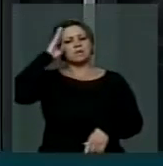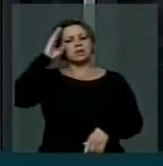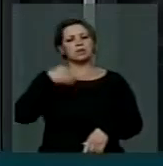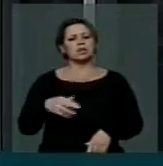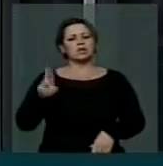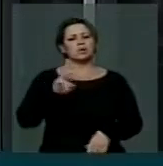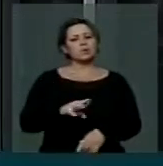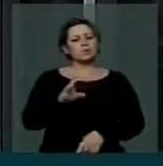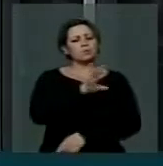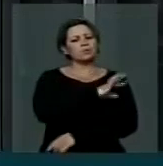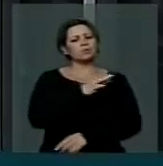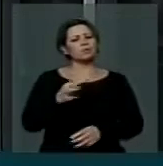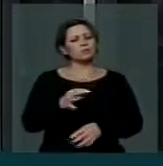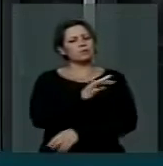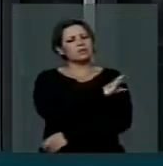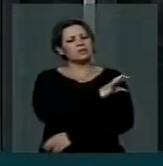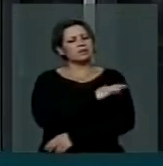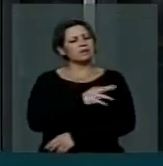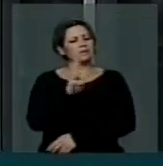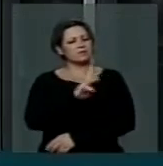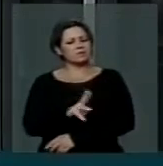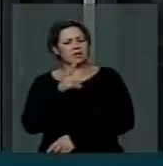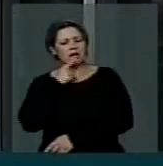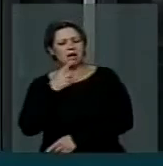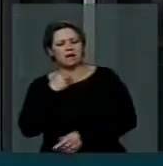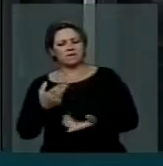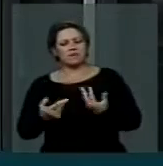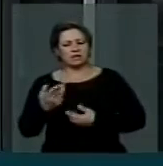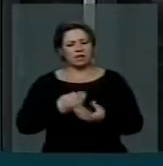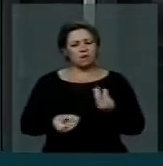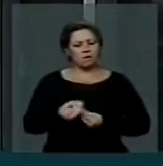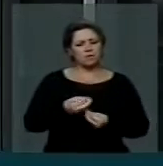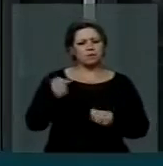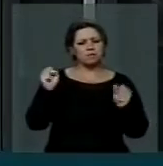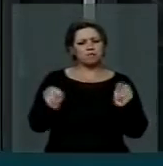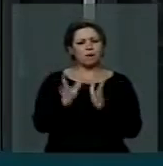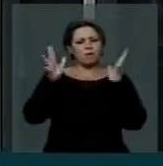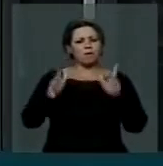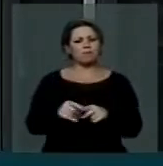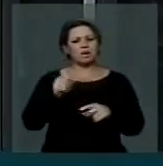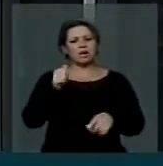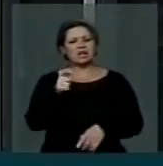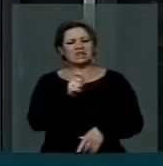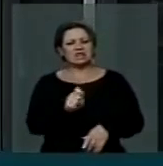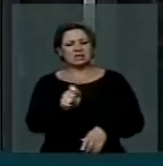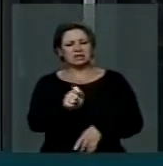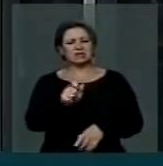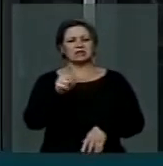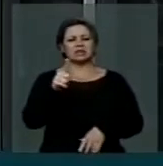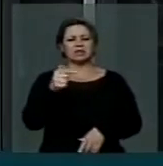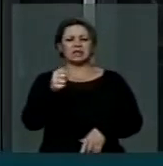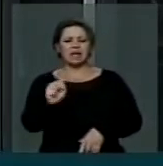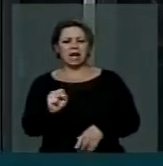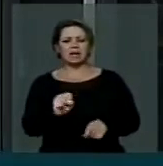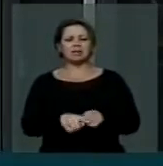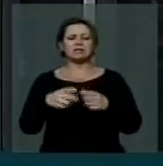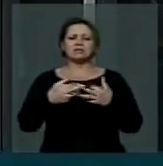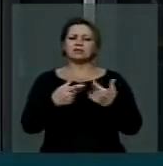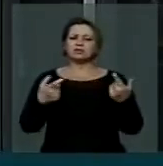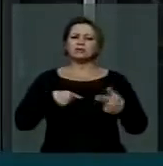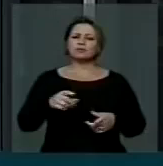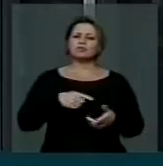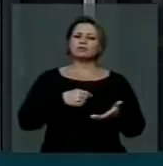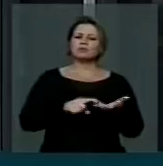utilização de técnicas como gás ou bombardeio de civis ou instalações humanitárias. Todos esses e muitos